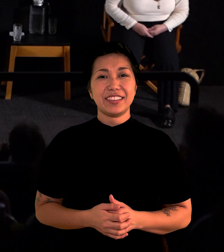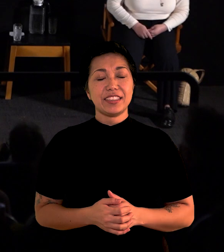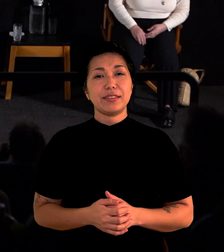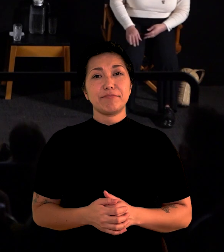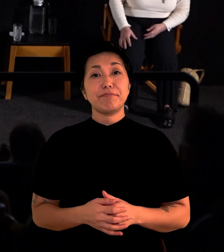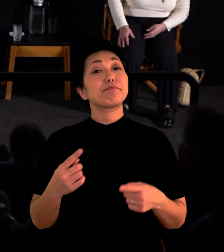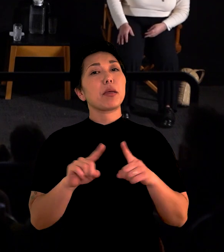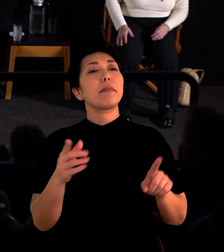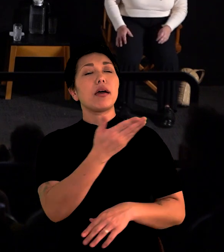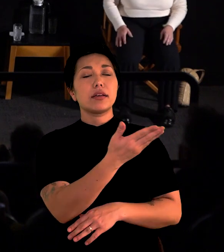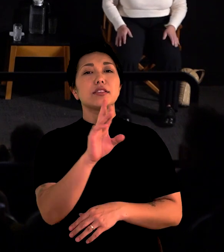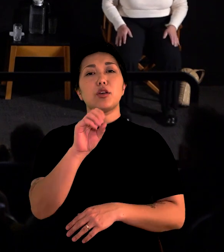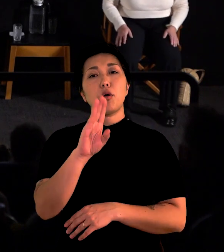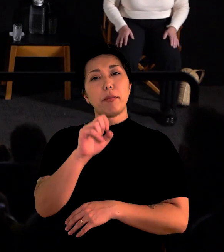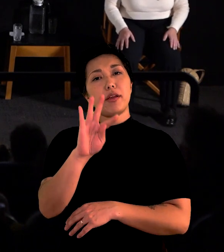Não tive nenhuma culpa.